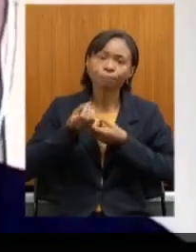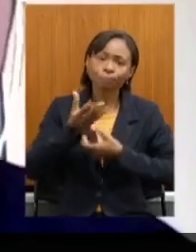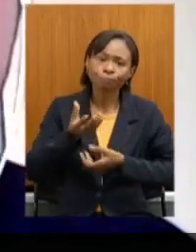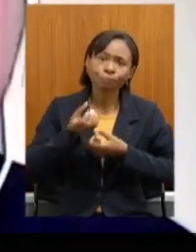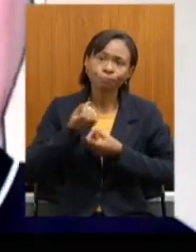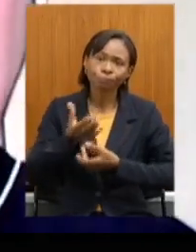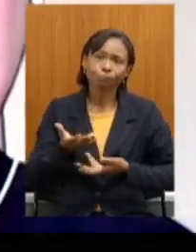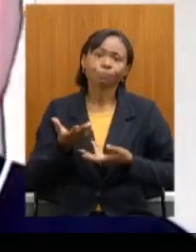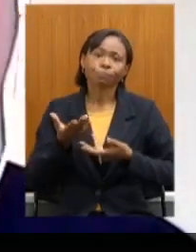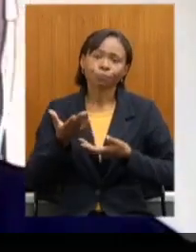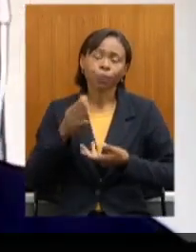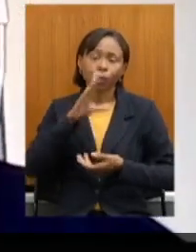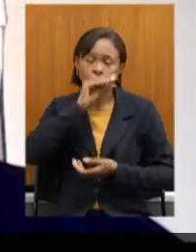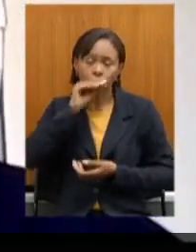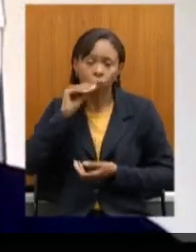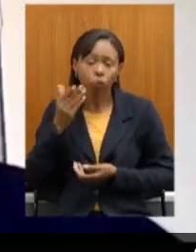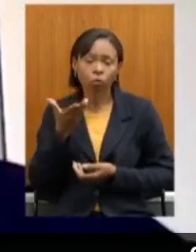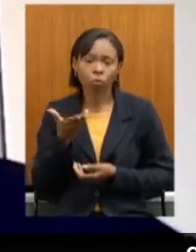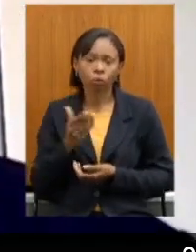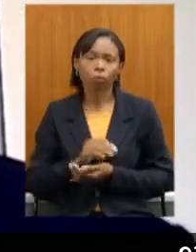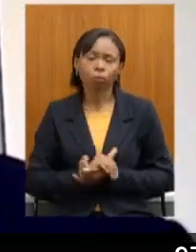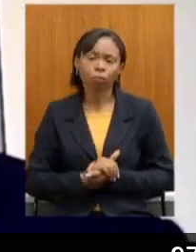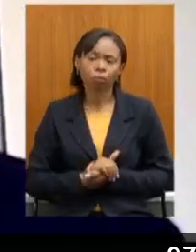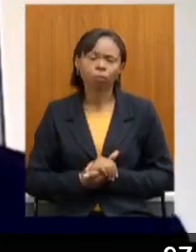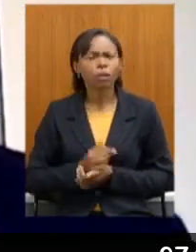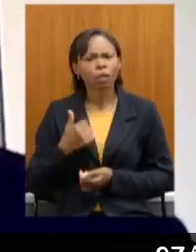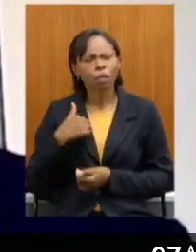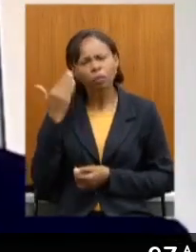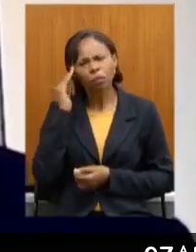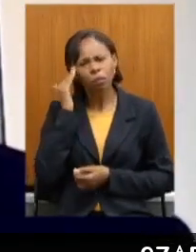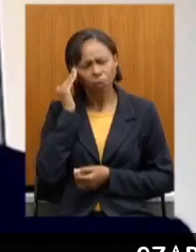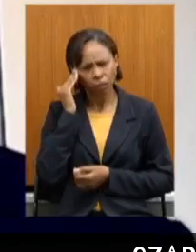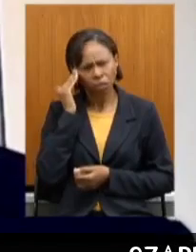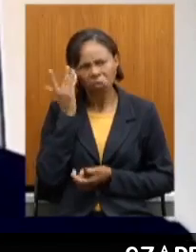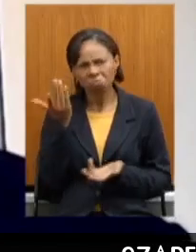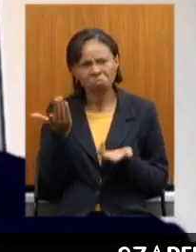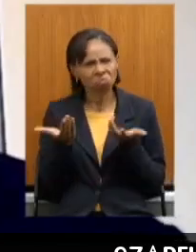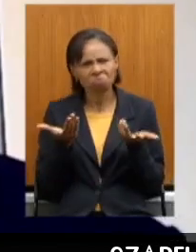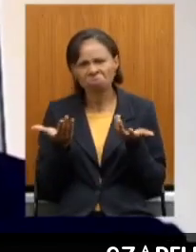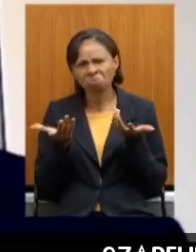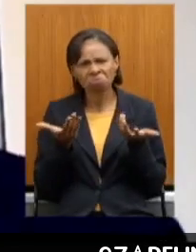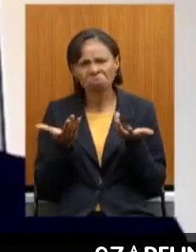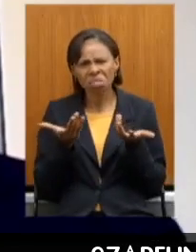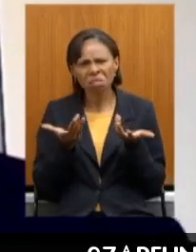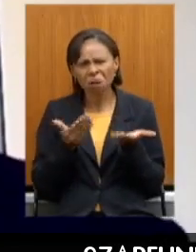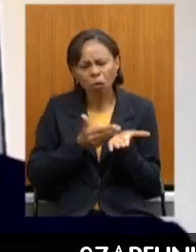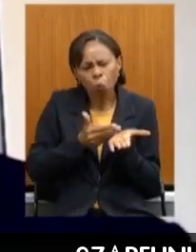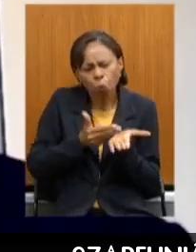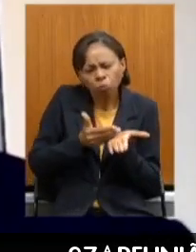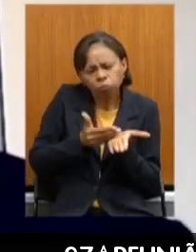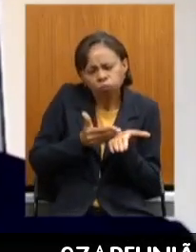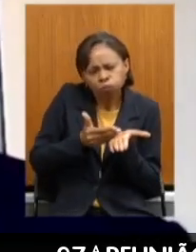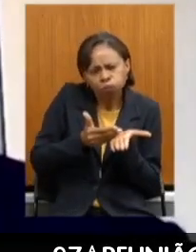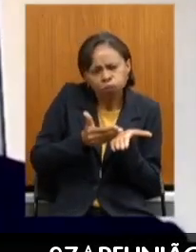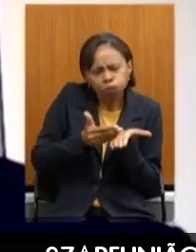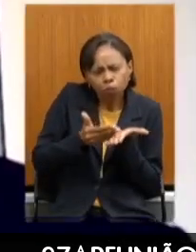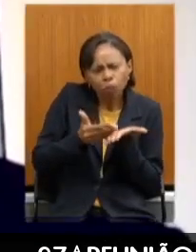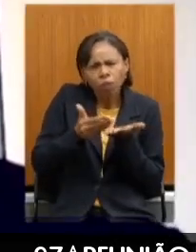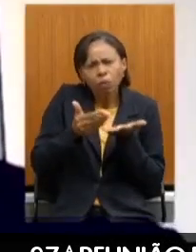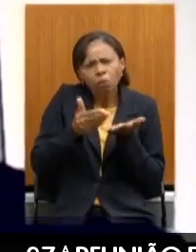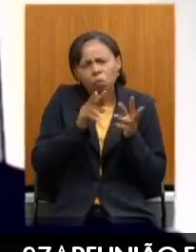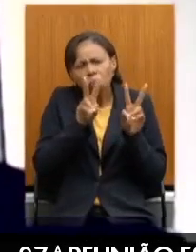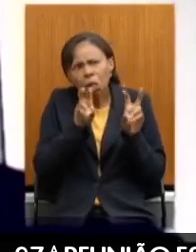para os servidores do Estado. Então, eu estou entendendo isso aqui, na verdade, como um preâmbulo da discussão. Ok, deputado. Né? Mas não